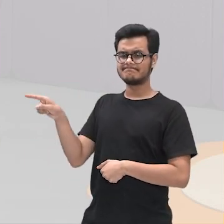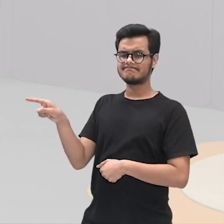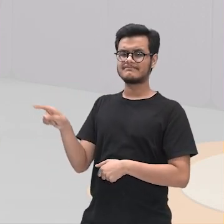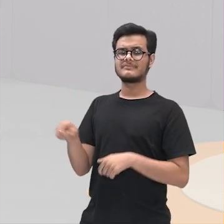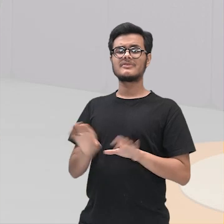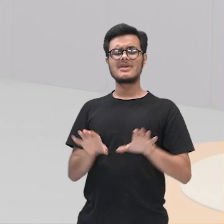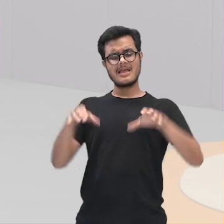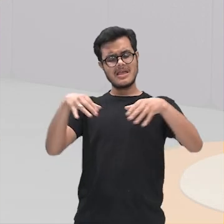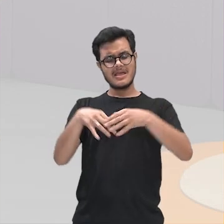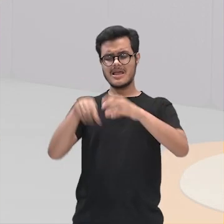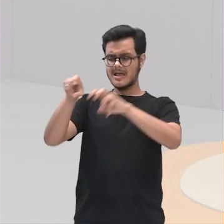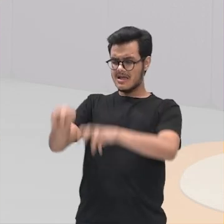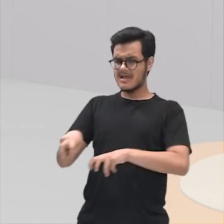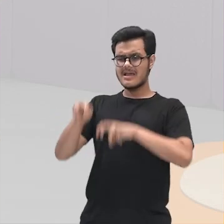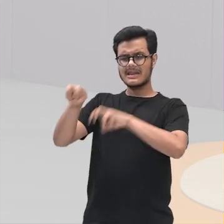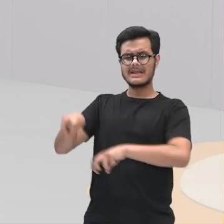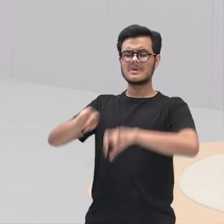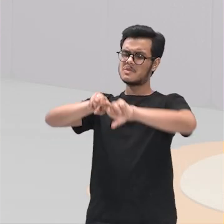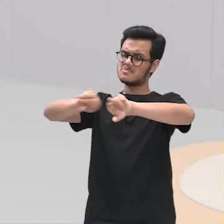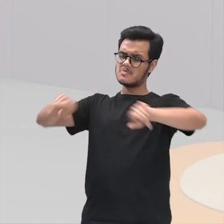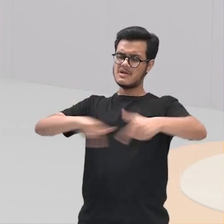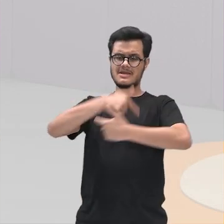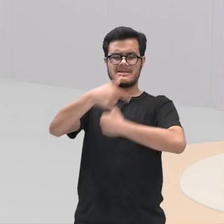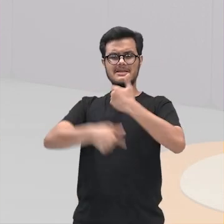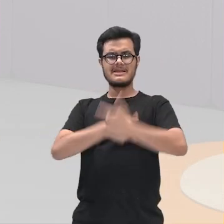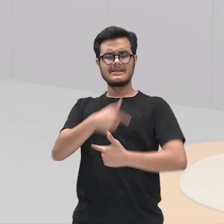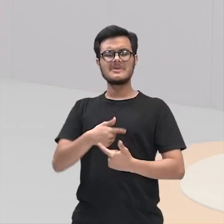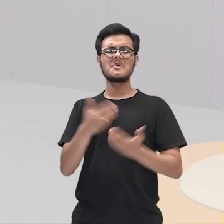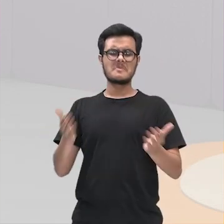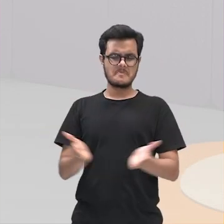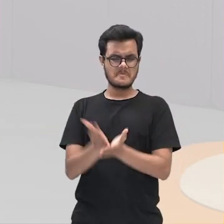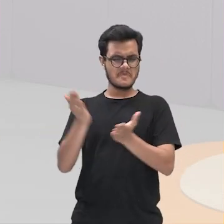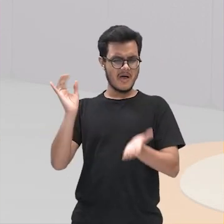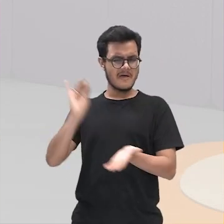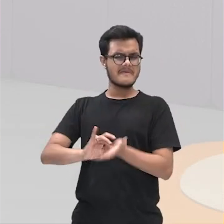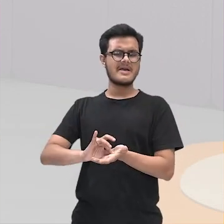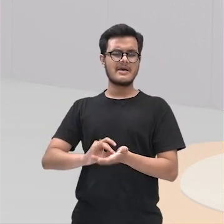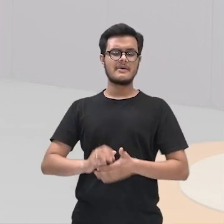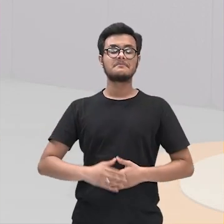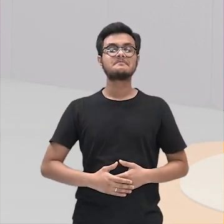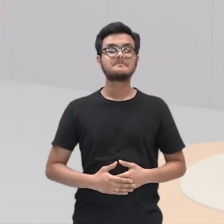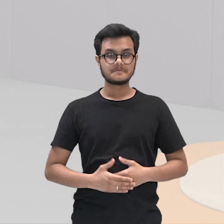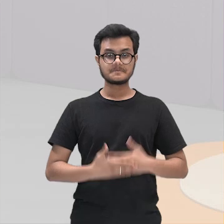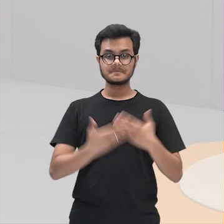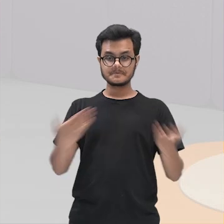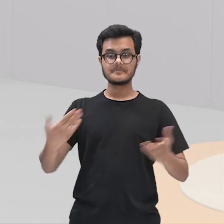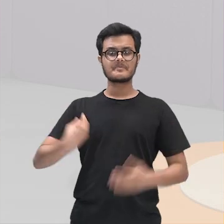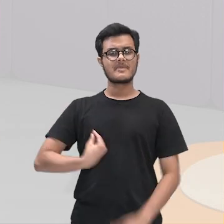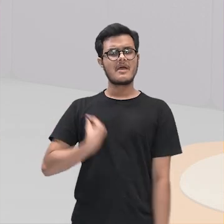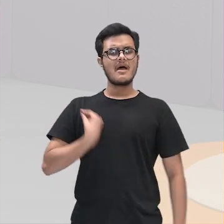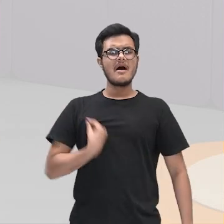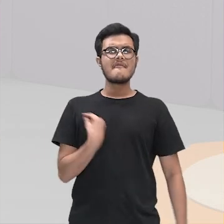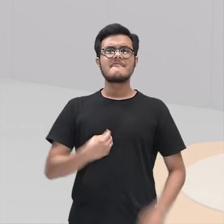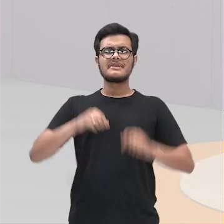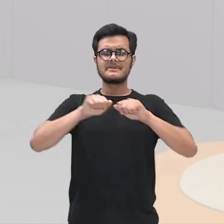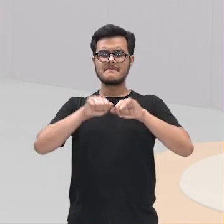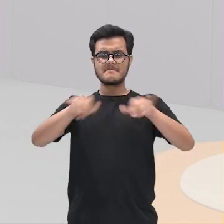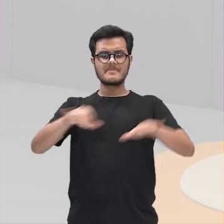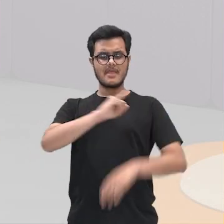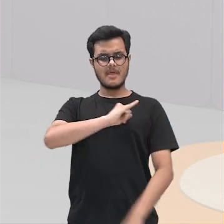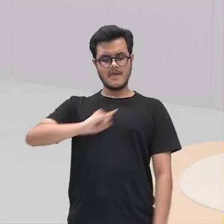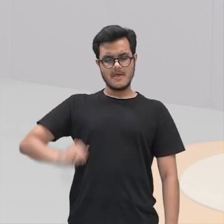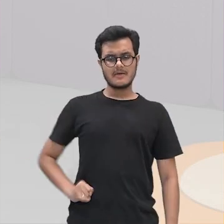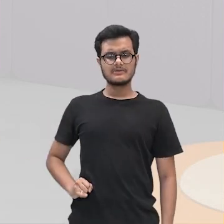agrupavam agricultores, artesãos e trabalhadores comuns. A vida urbana e rural diferia